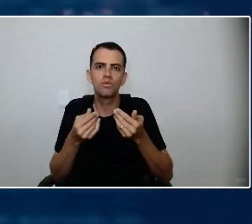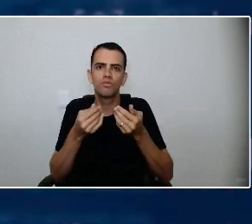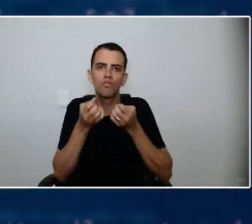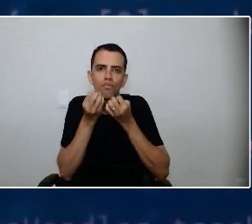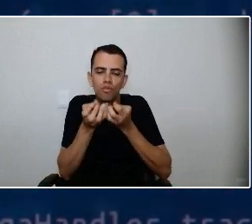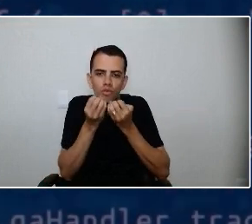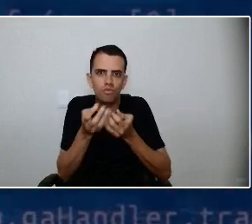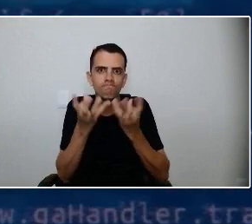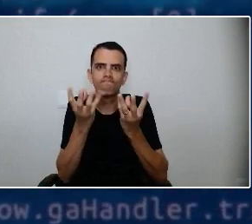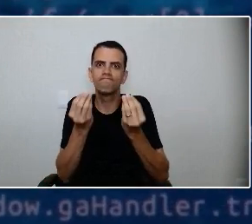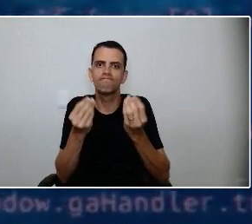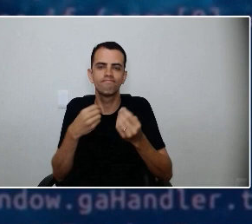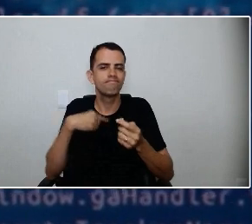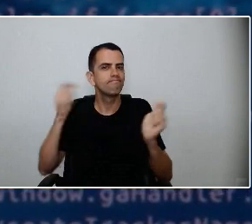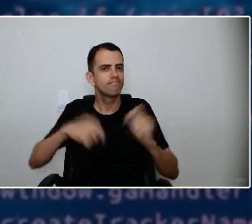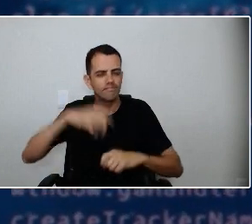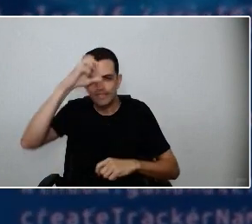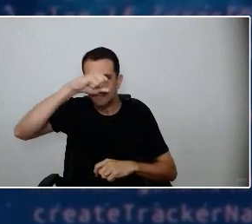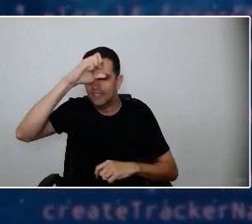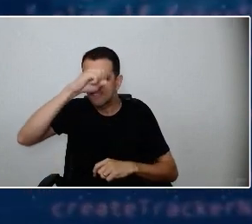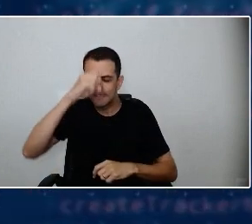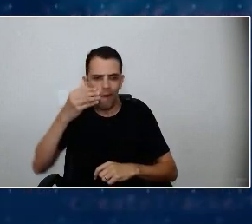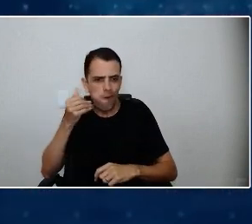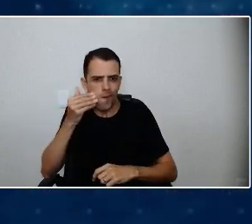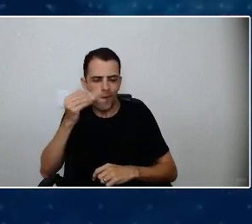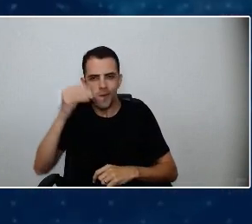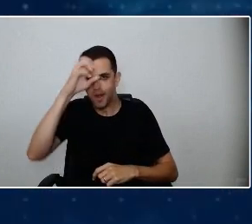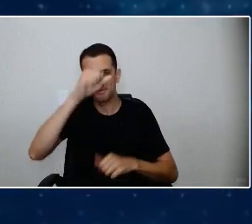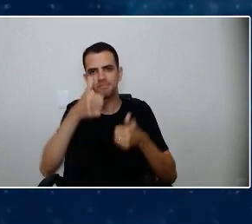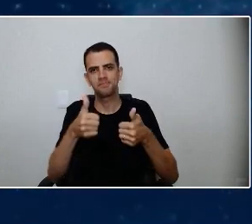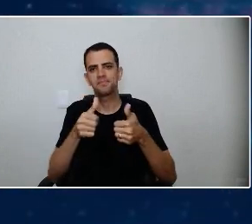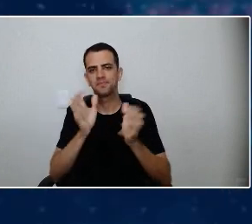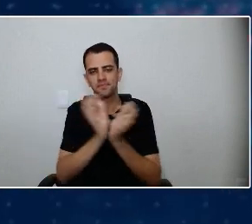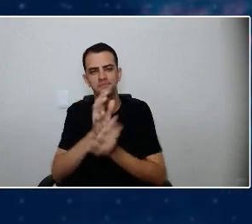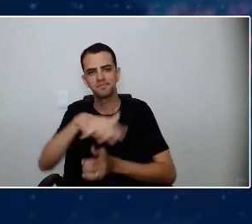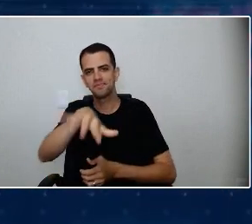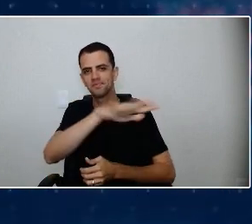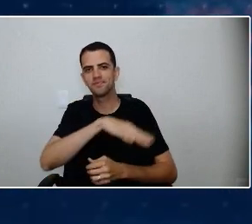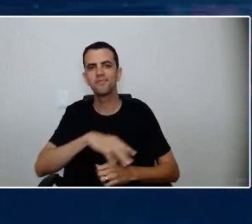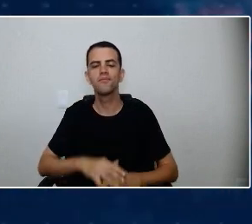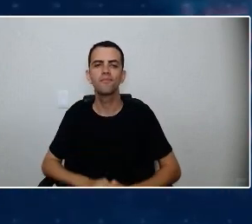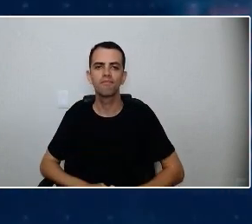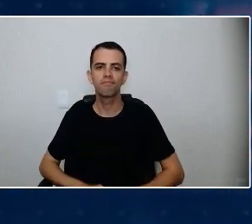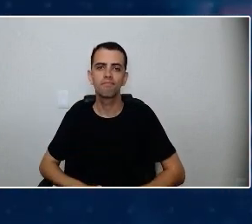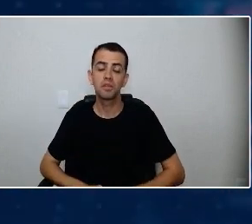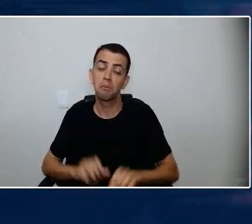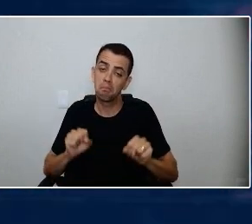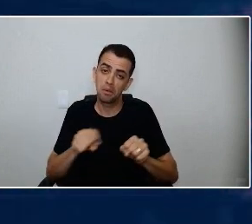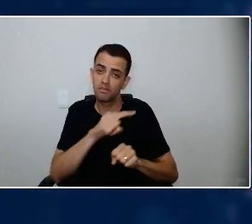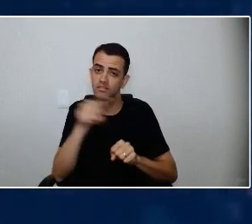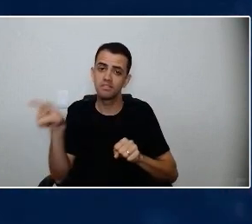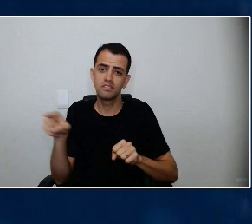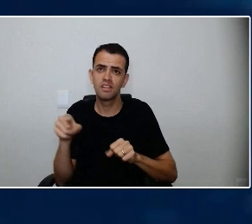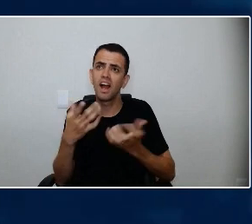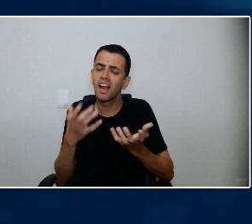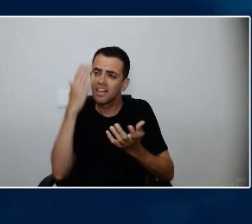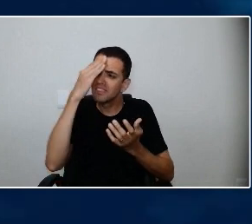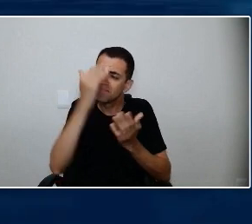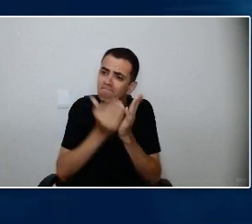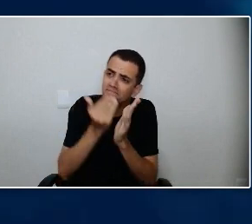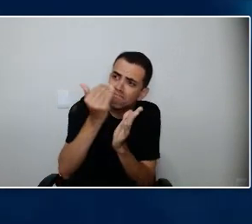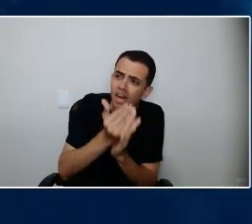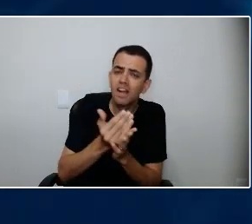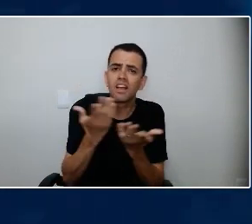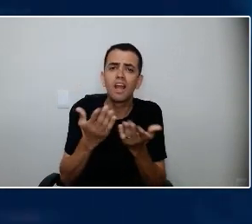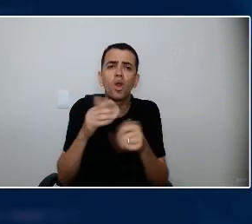legal uma bela fonte de consumo aí pra comunidade ah Leonard mas eu quero entender um pouquinho mais quero conversar contigo que não